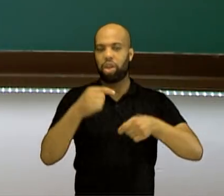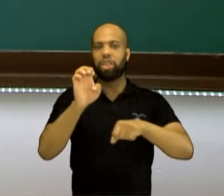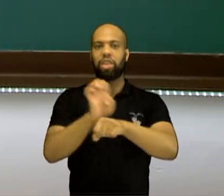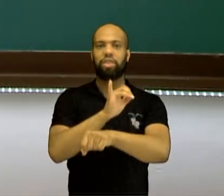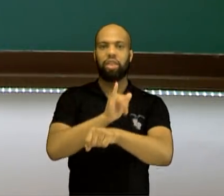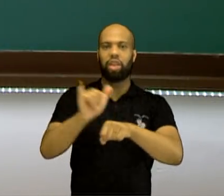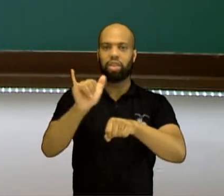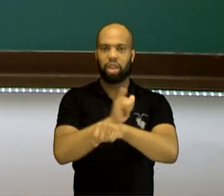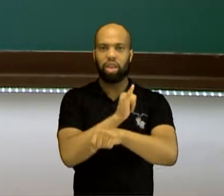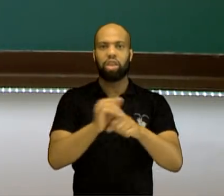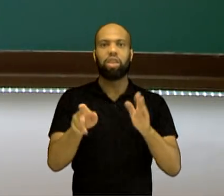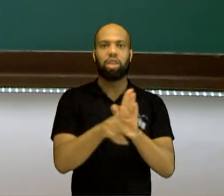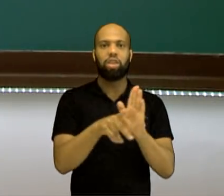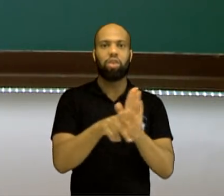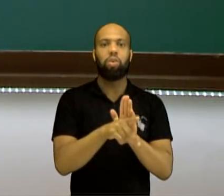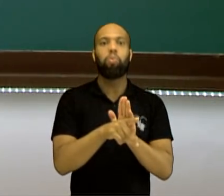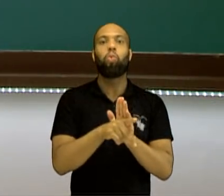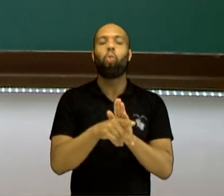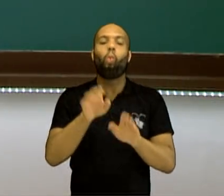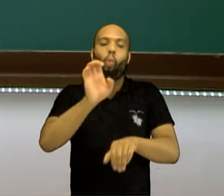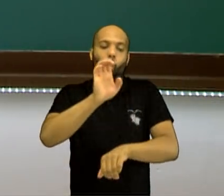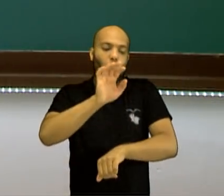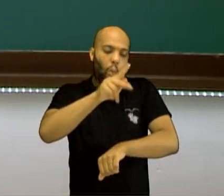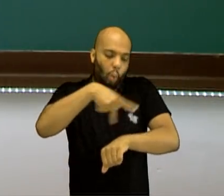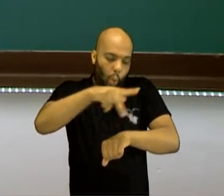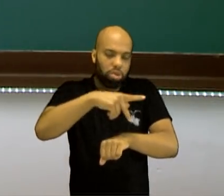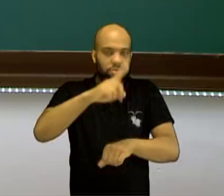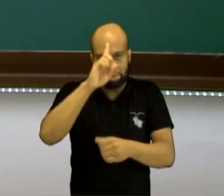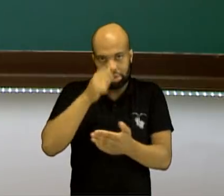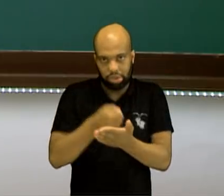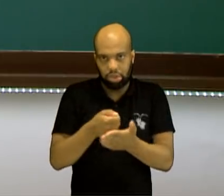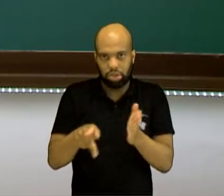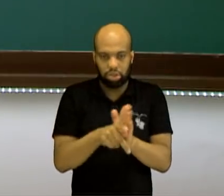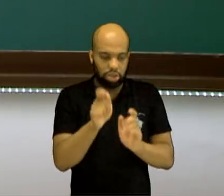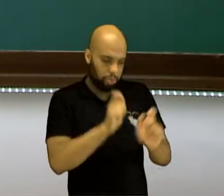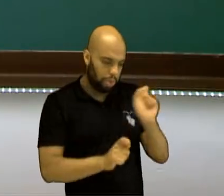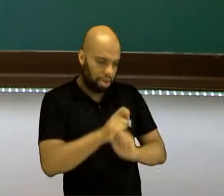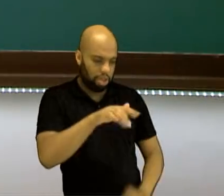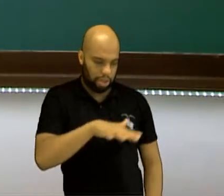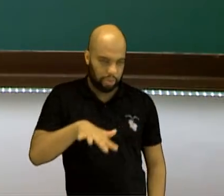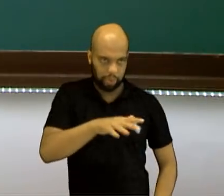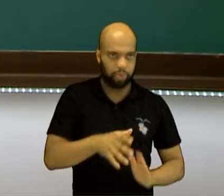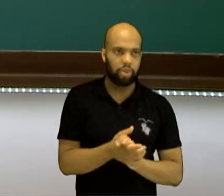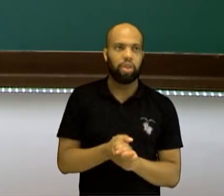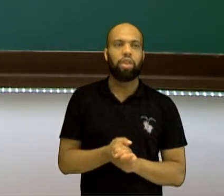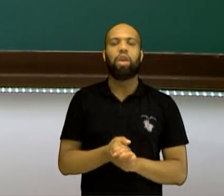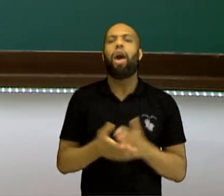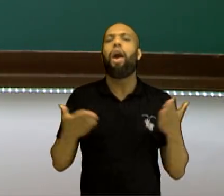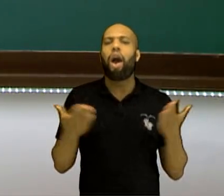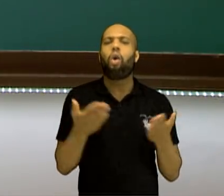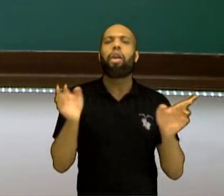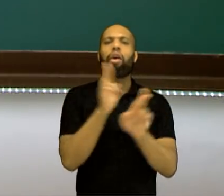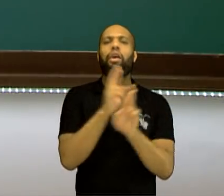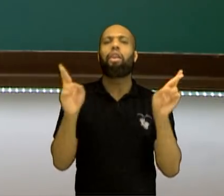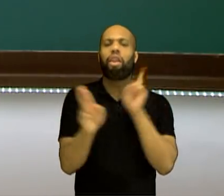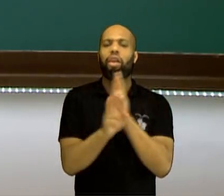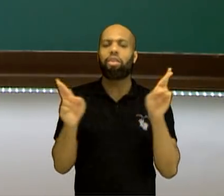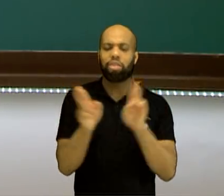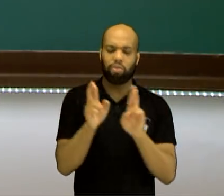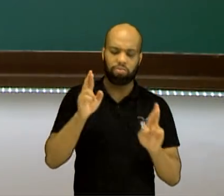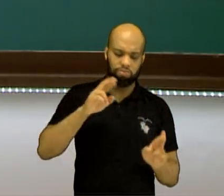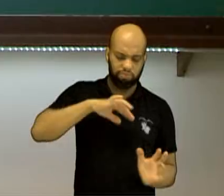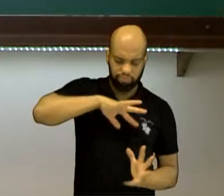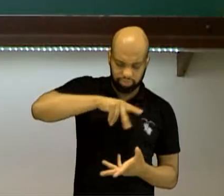Estado adota para administrar esse território. E as relações internacionais, o que são